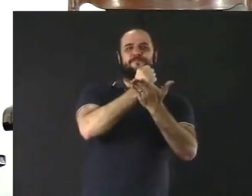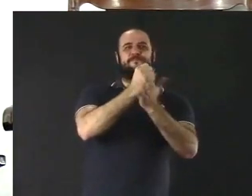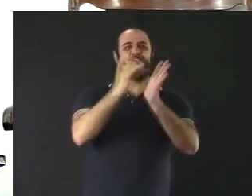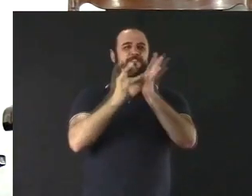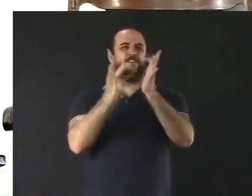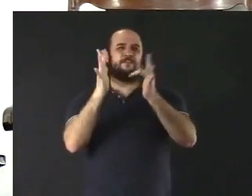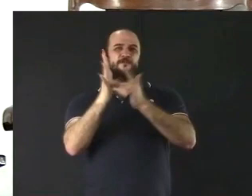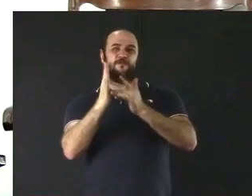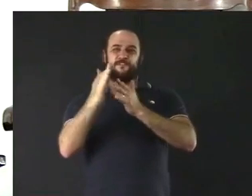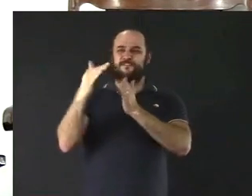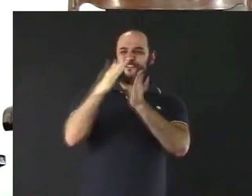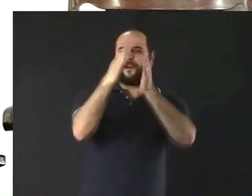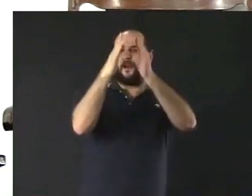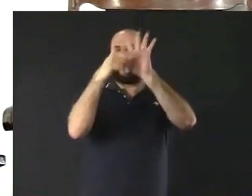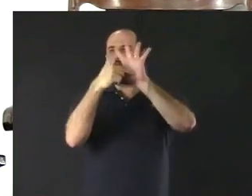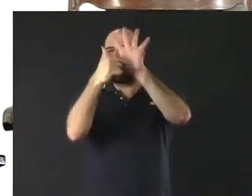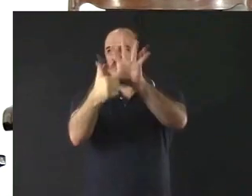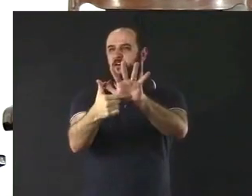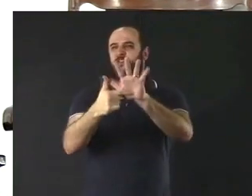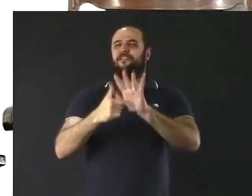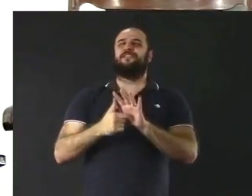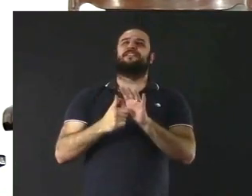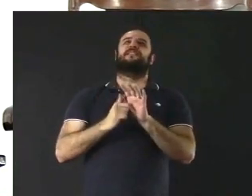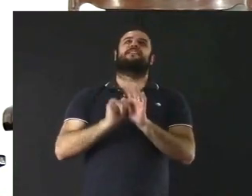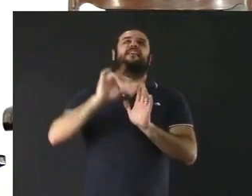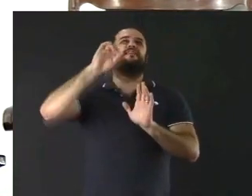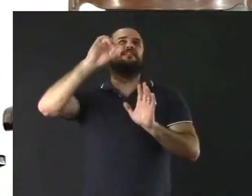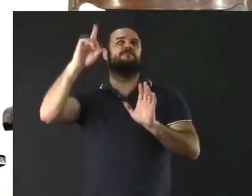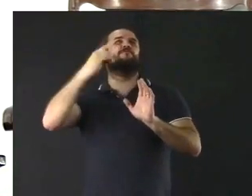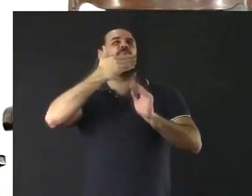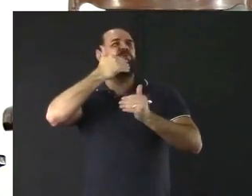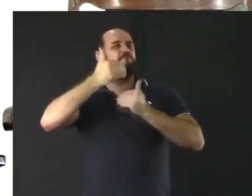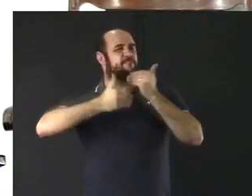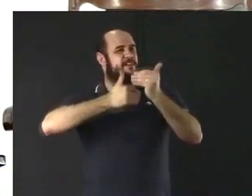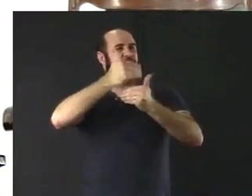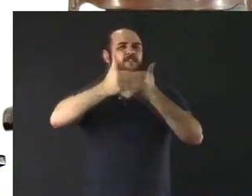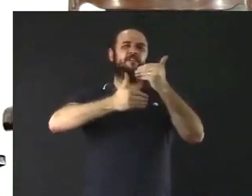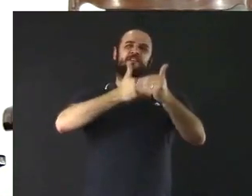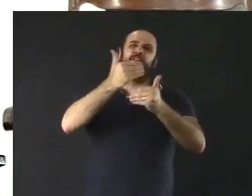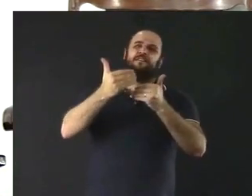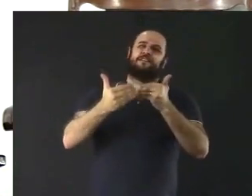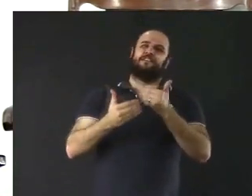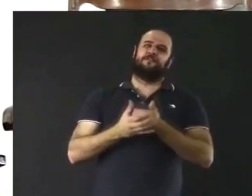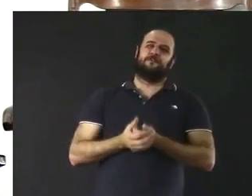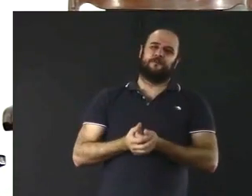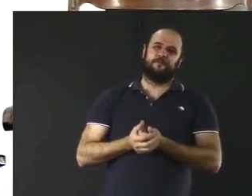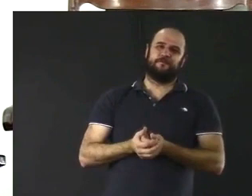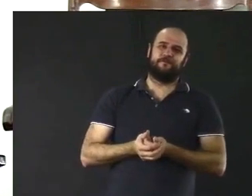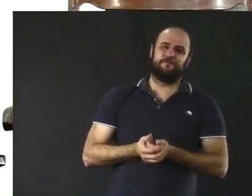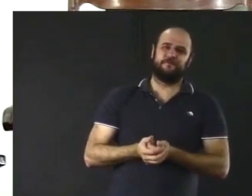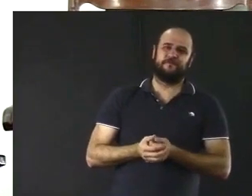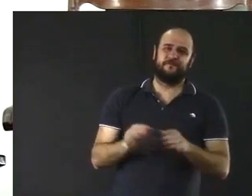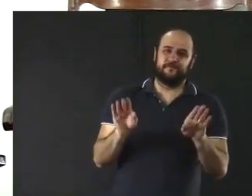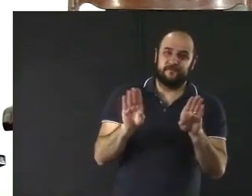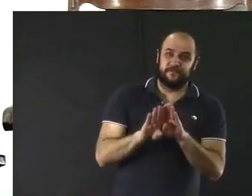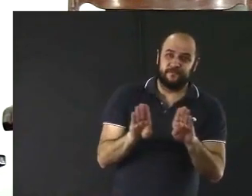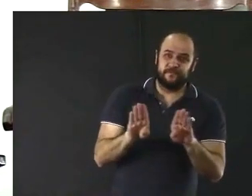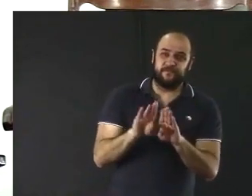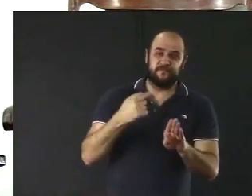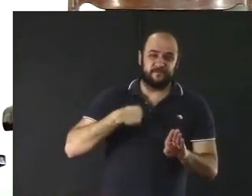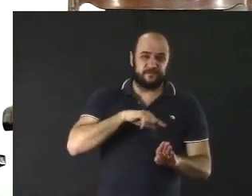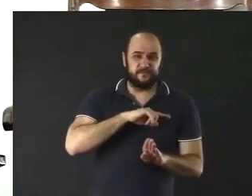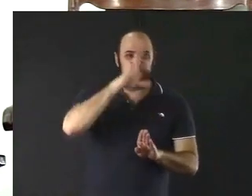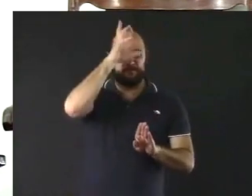para nós o novo e vivo caminho, a quem Deus aperfeiçoou por meio do sofrimento. Também nós podemos aprender